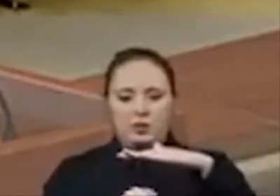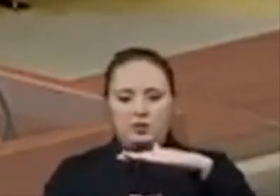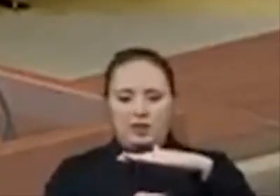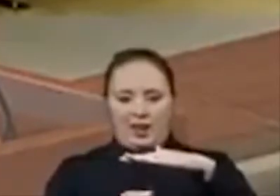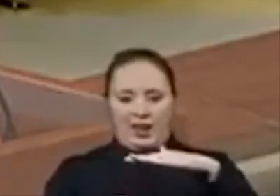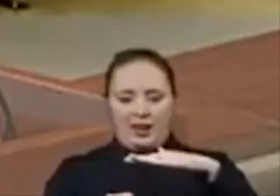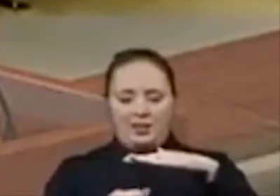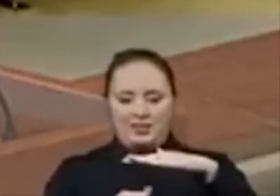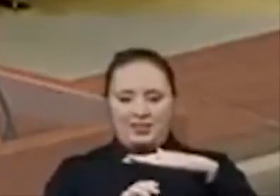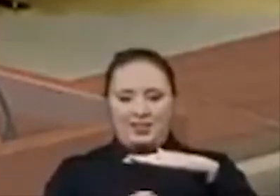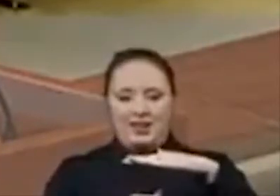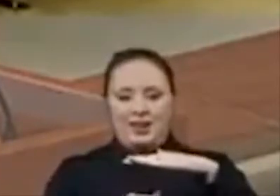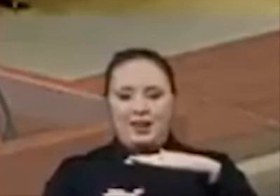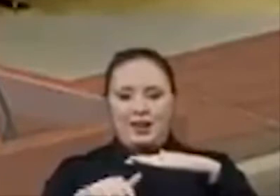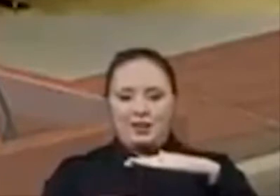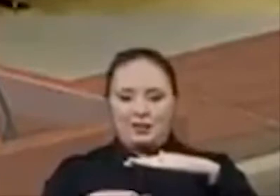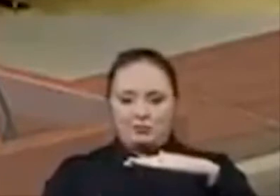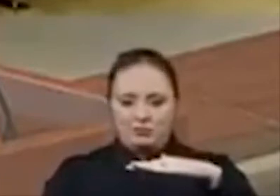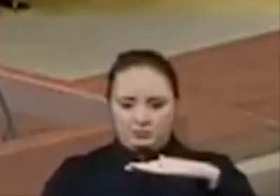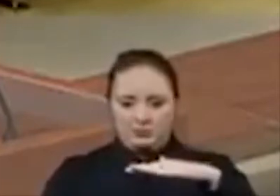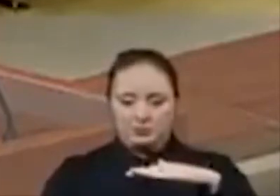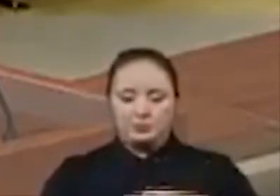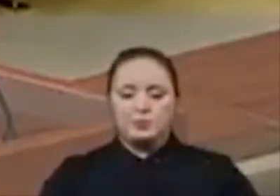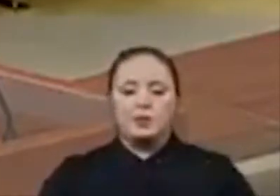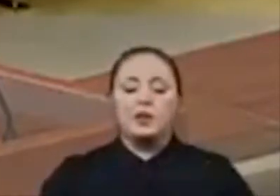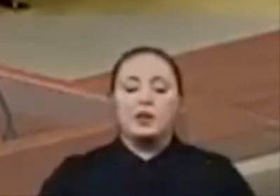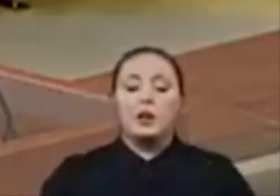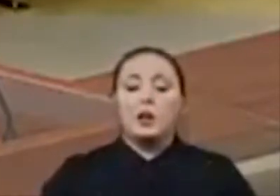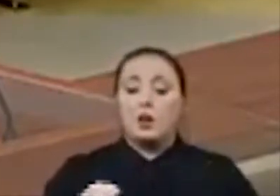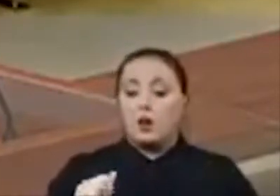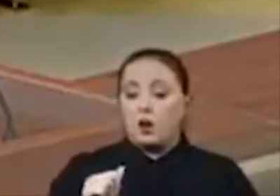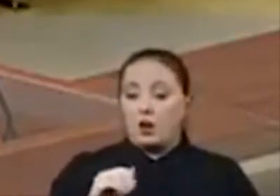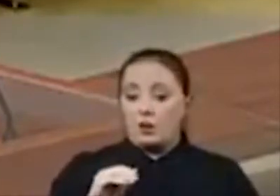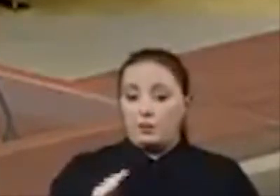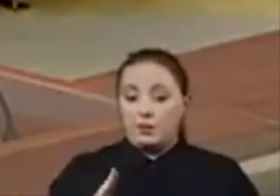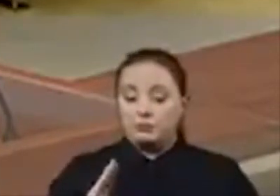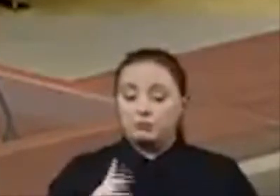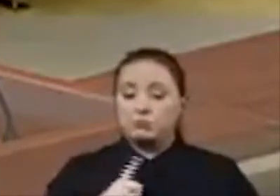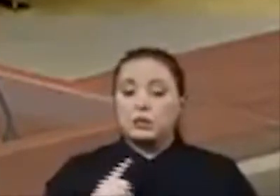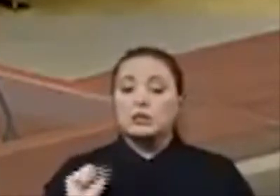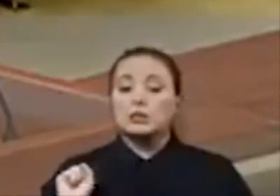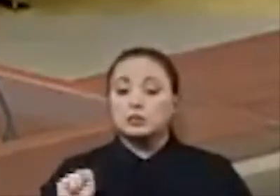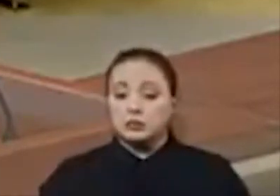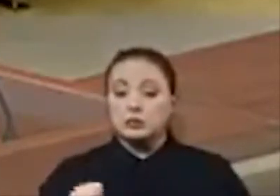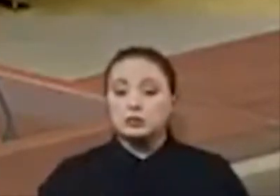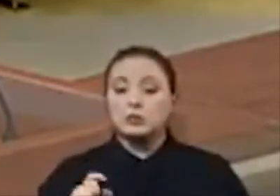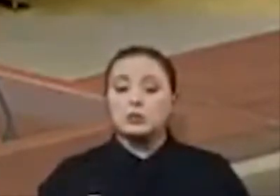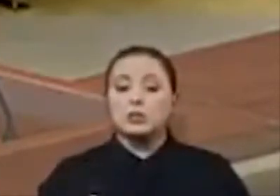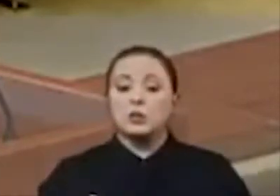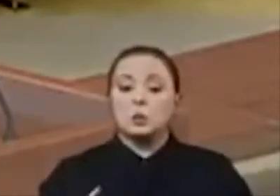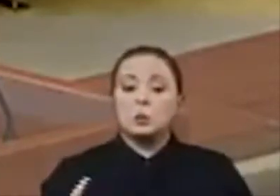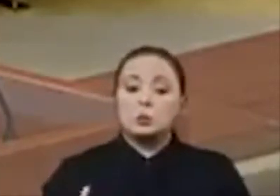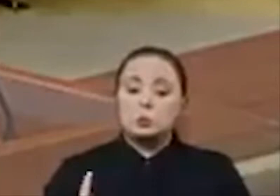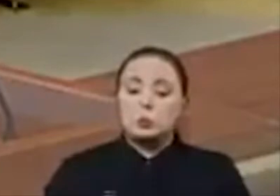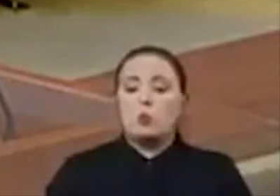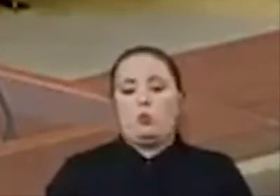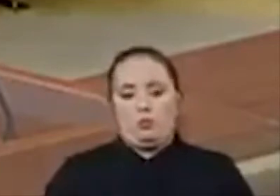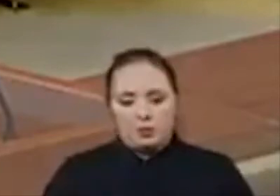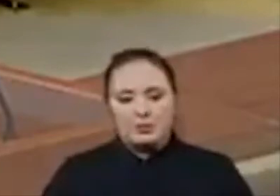Ministro Marco Aurélio, a Ordem dos Advogados do Brasil, que tem sim um compromisso